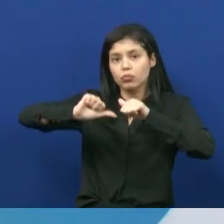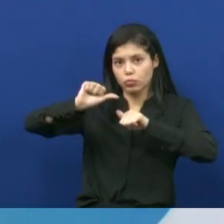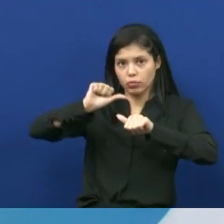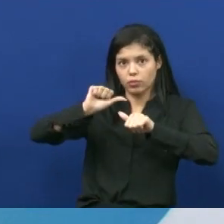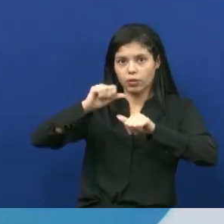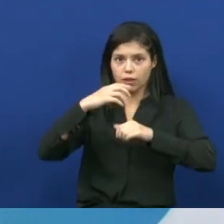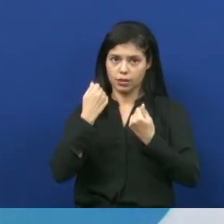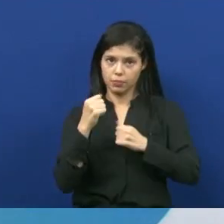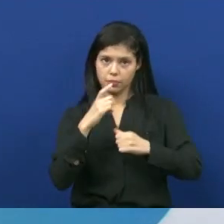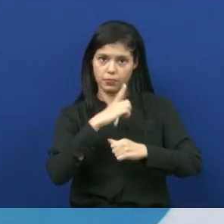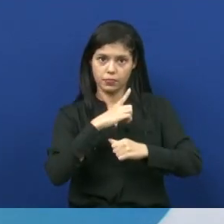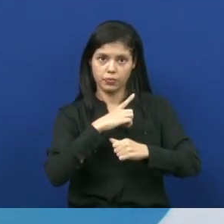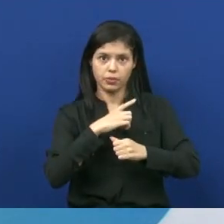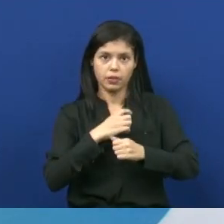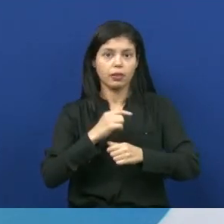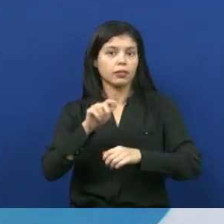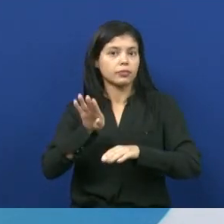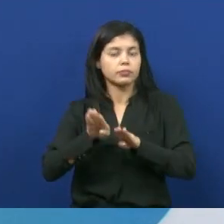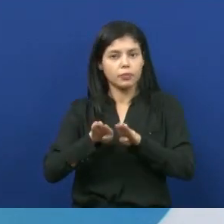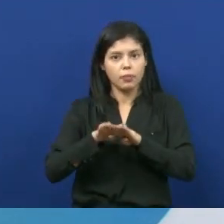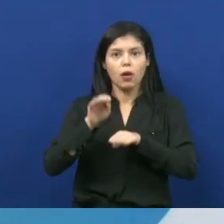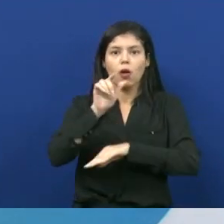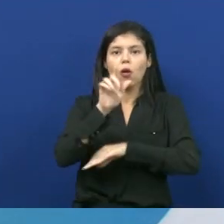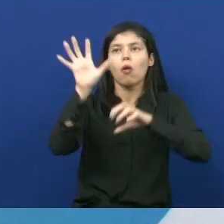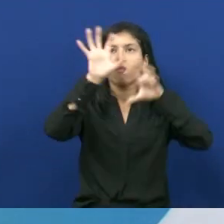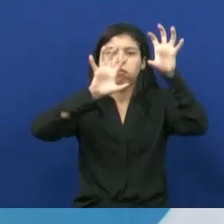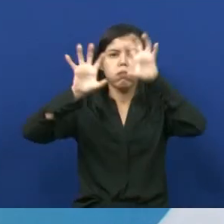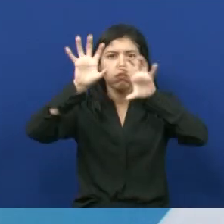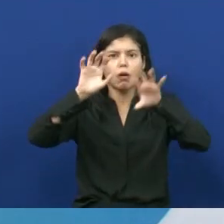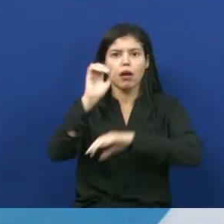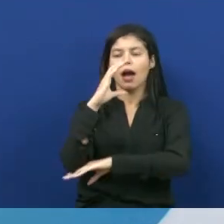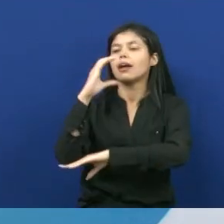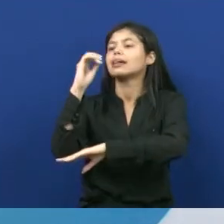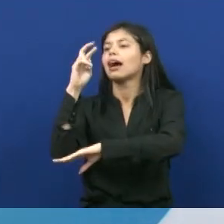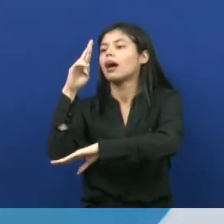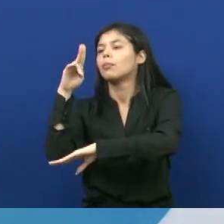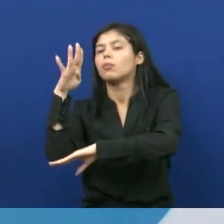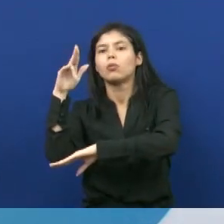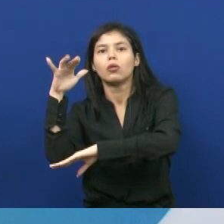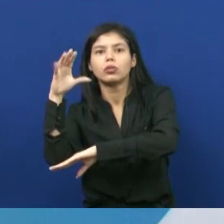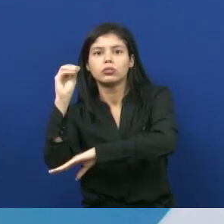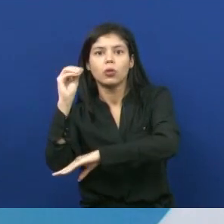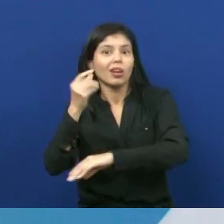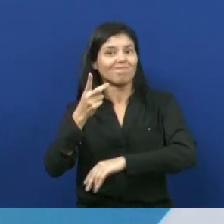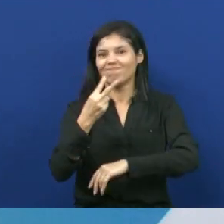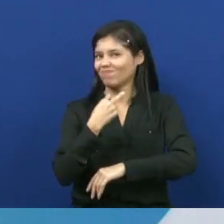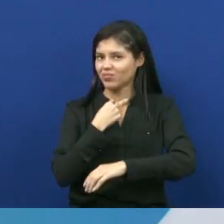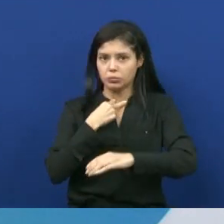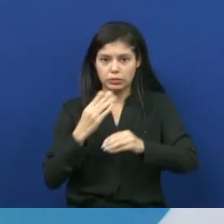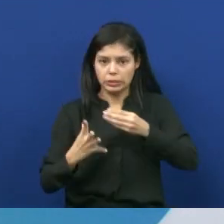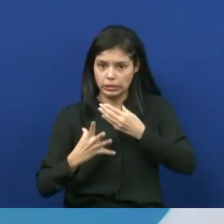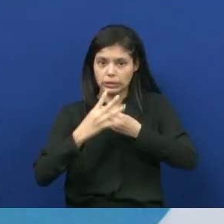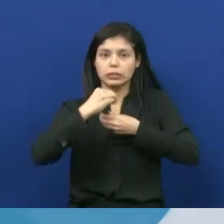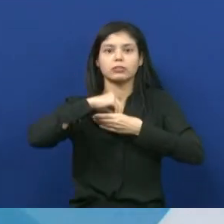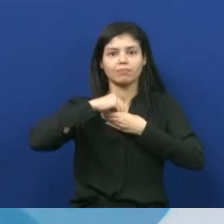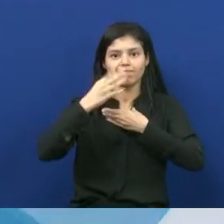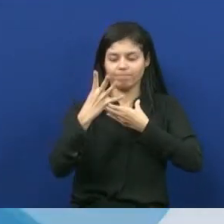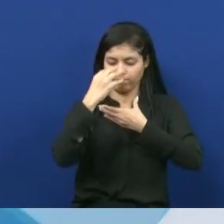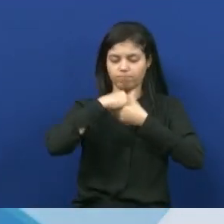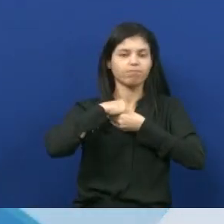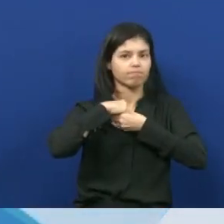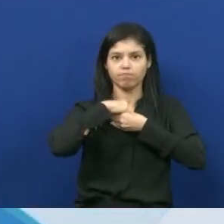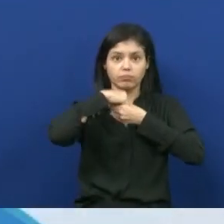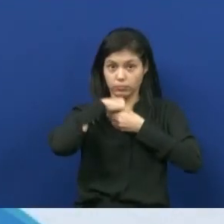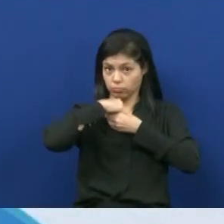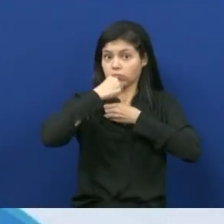metabólicos delas, elas produzem o gás carbônico, que não pode ficar armazenado dentro do nosso organismo. Ele